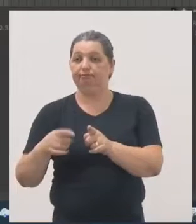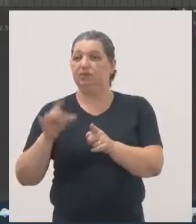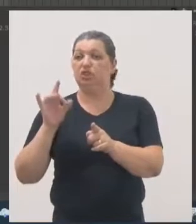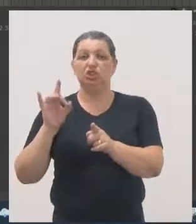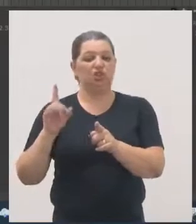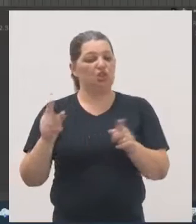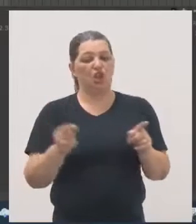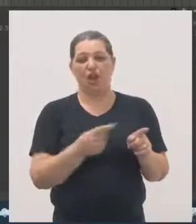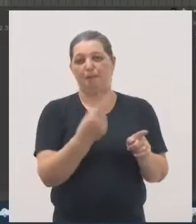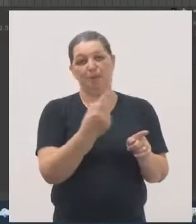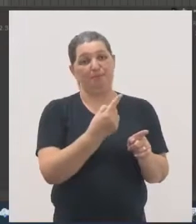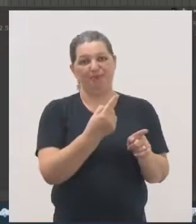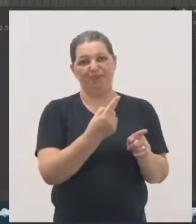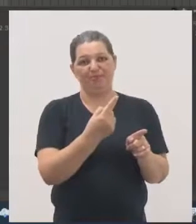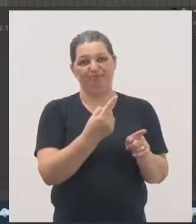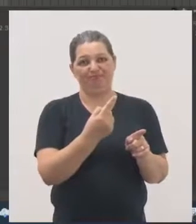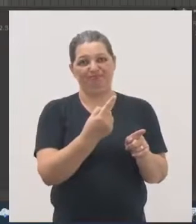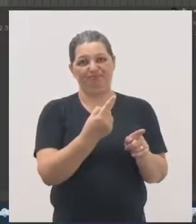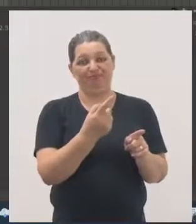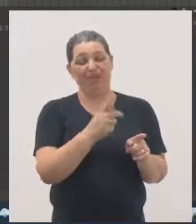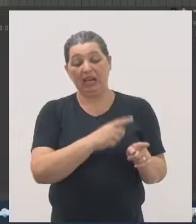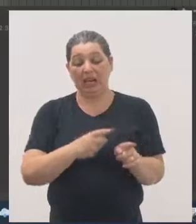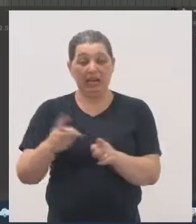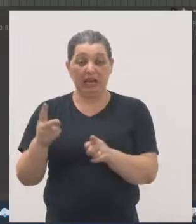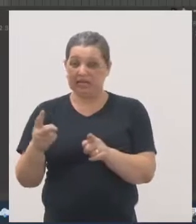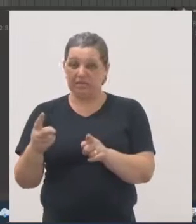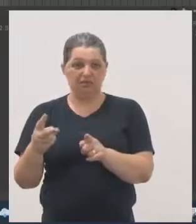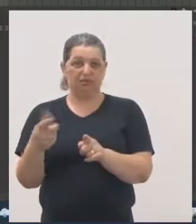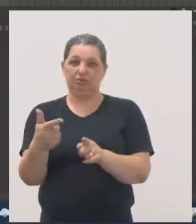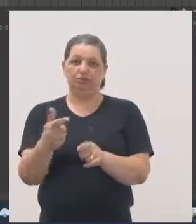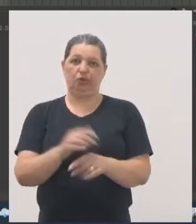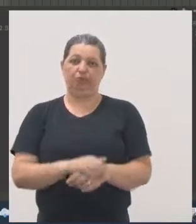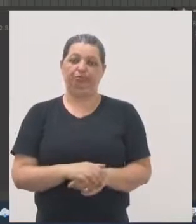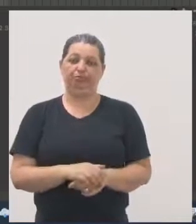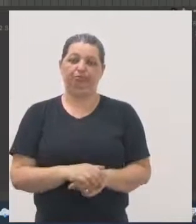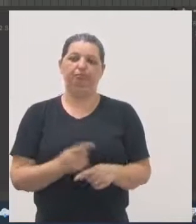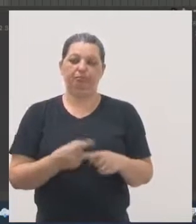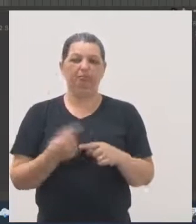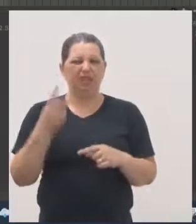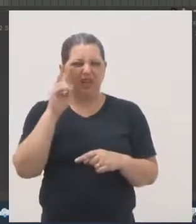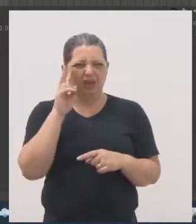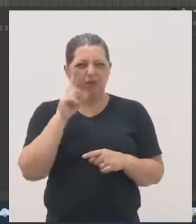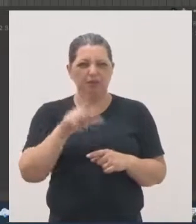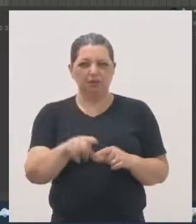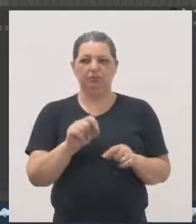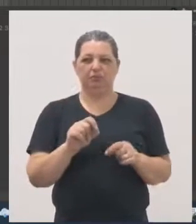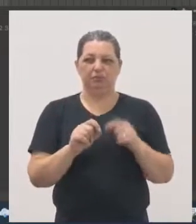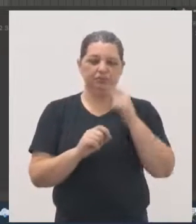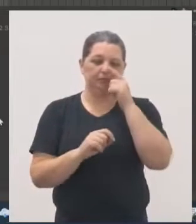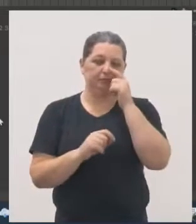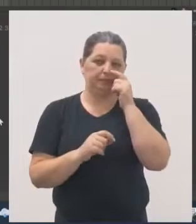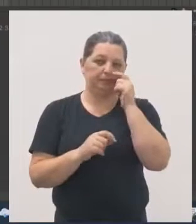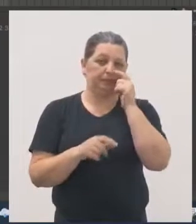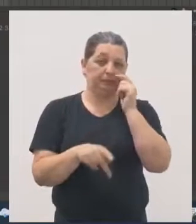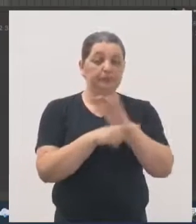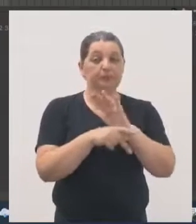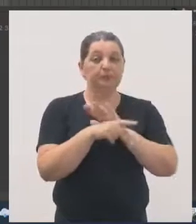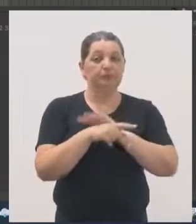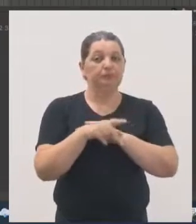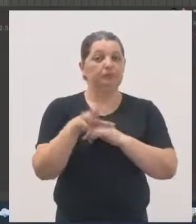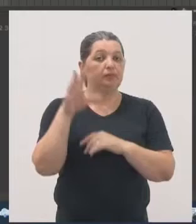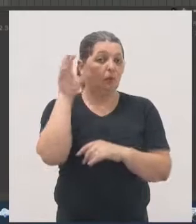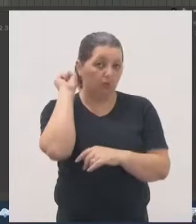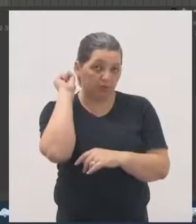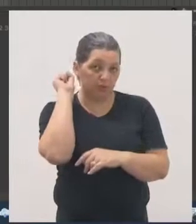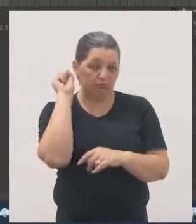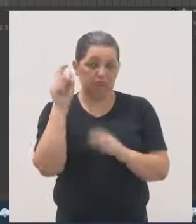só aquela parte. Por exemplo, deixa eu voltar aqui, ó. Lembra que eu fiz essa seleção aqui e coloquei para ouvir? Se eu